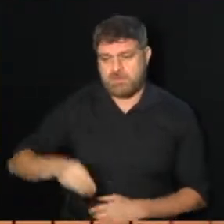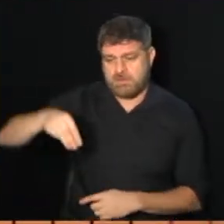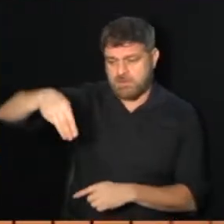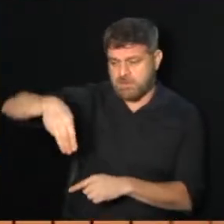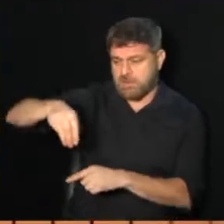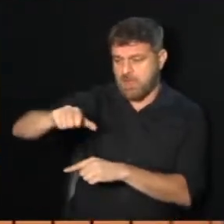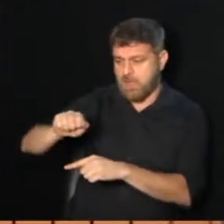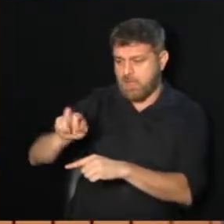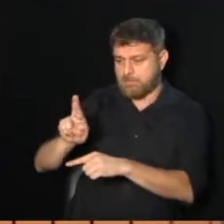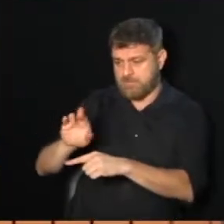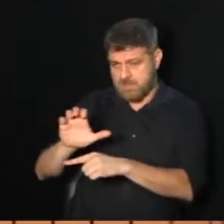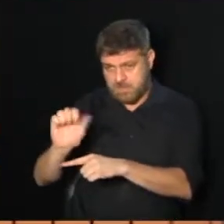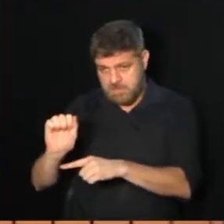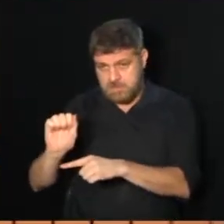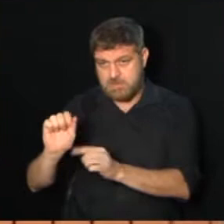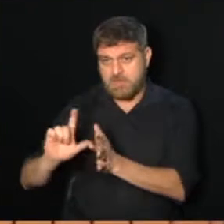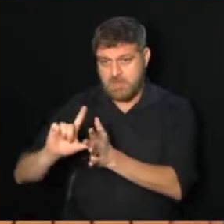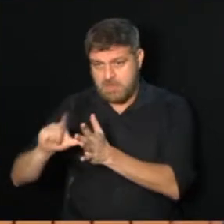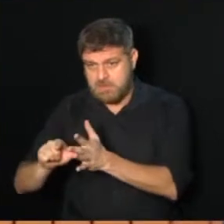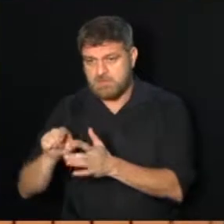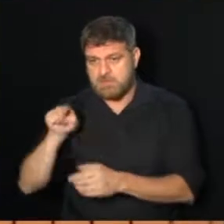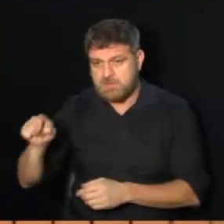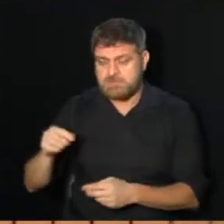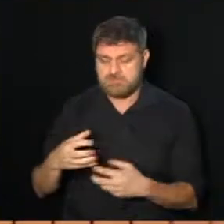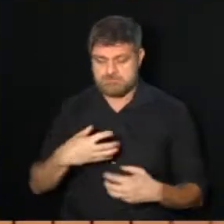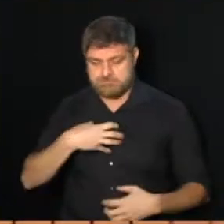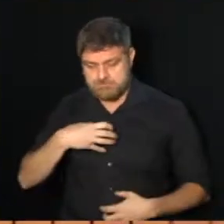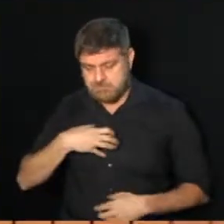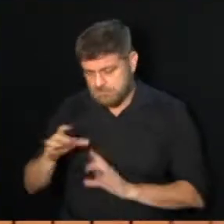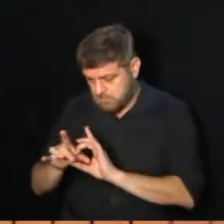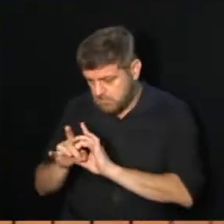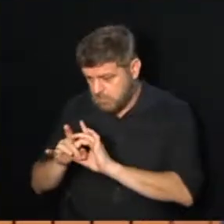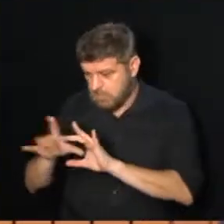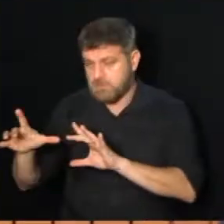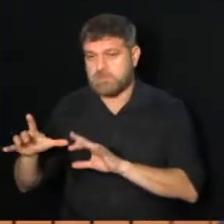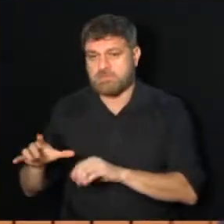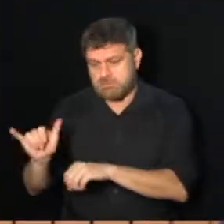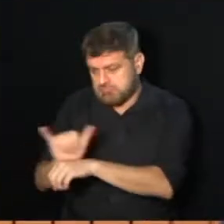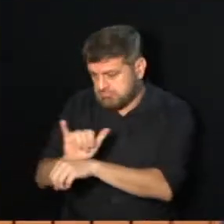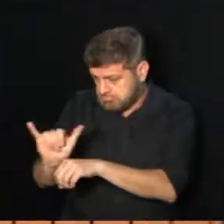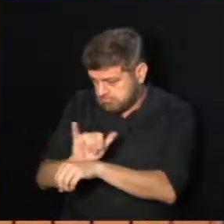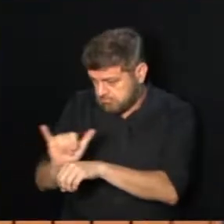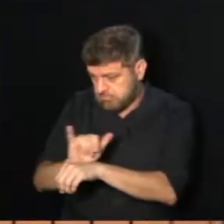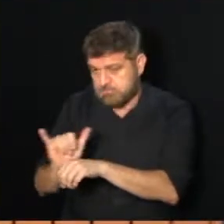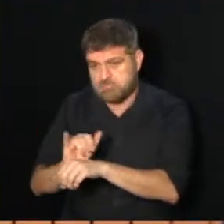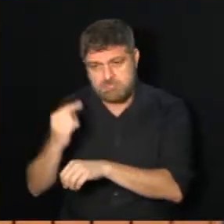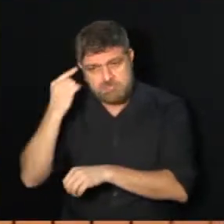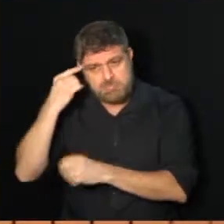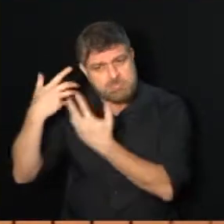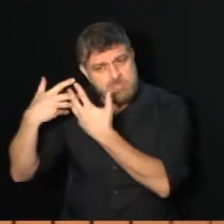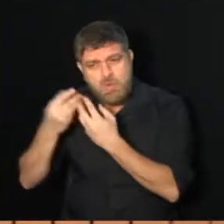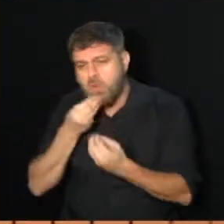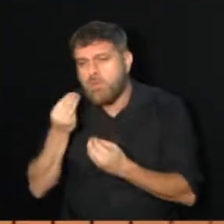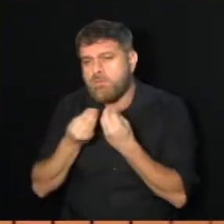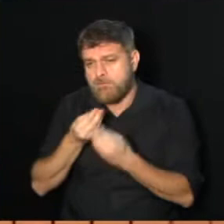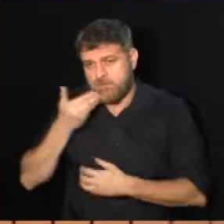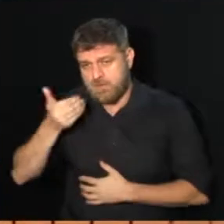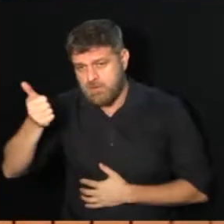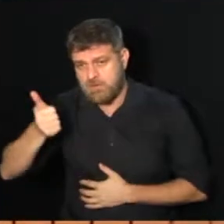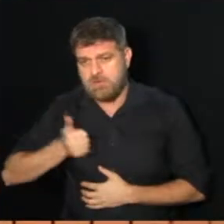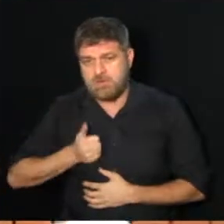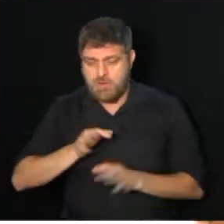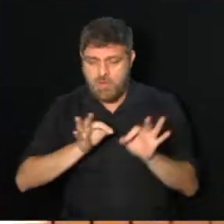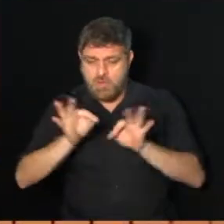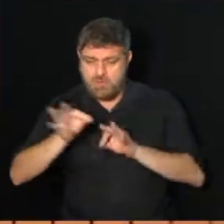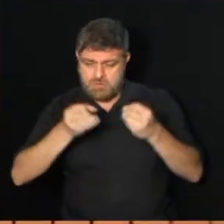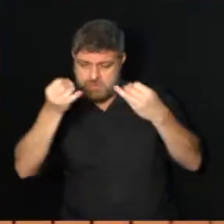e, na sequência, elas conduzem da maneira que melhor convir, o início dos trabalhos defendendo o